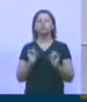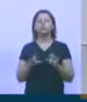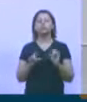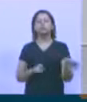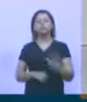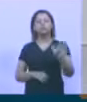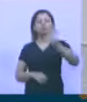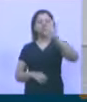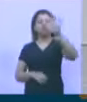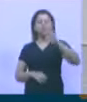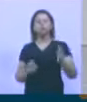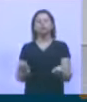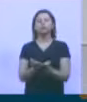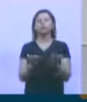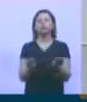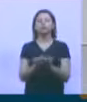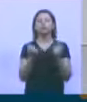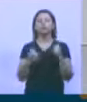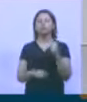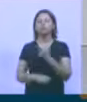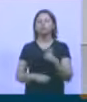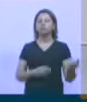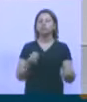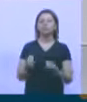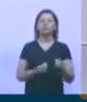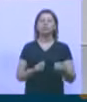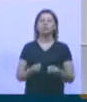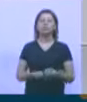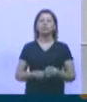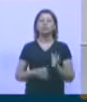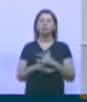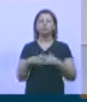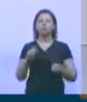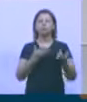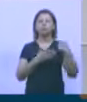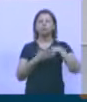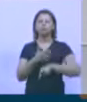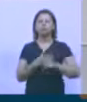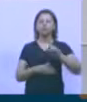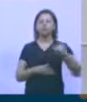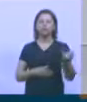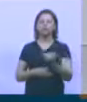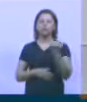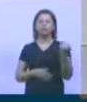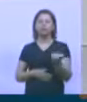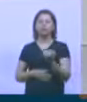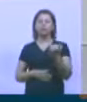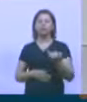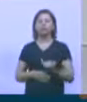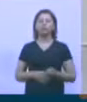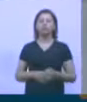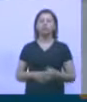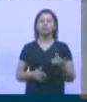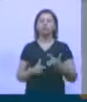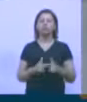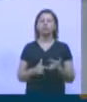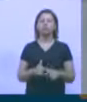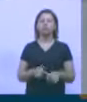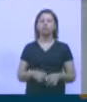caro e as pessoas pobres precisam, não têm acesso. Então, a cura interior é muito importante nessas